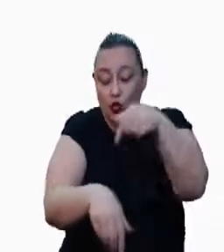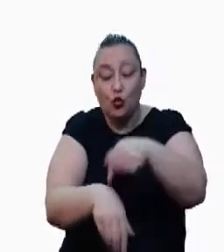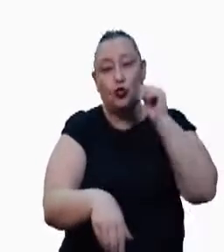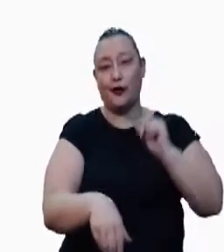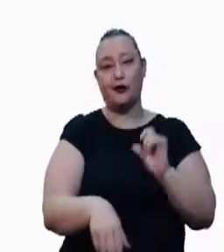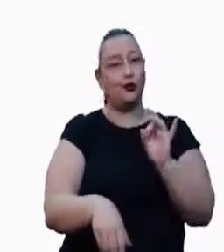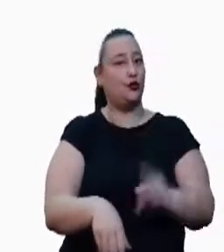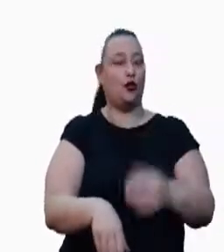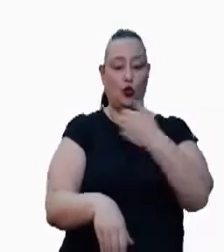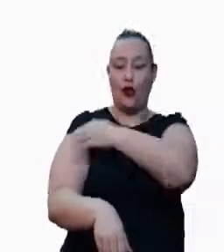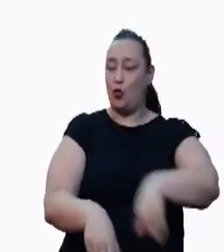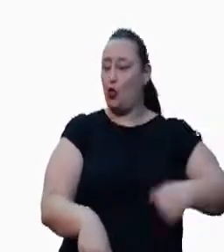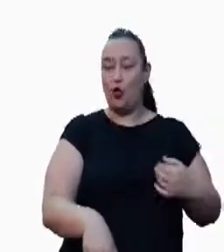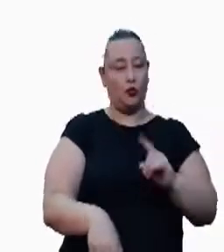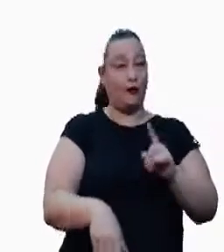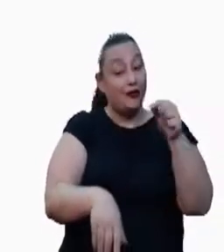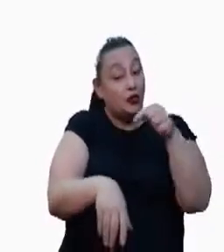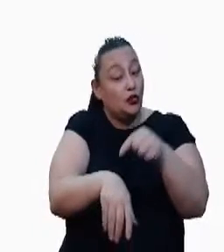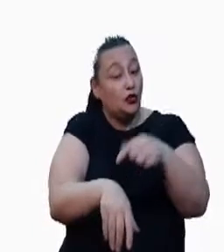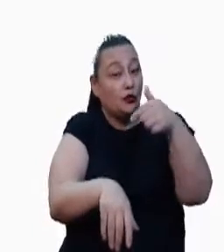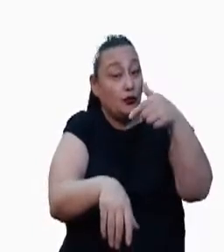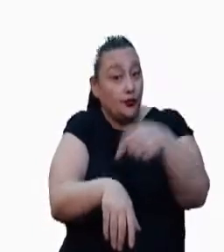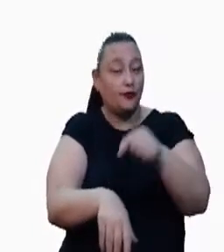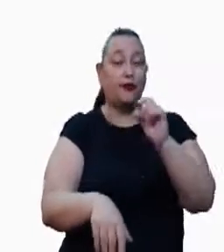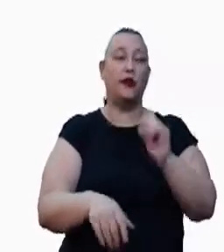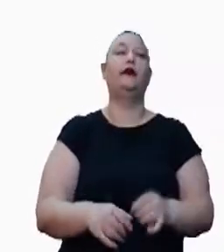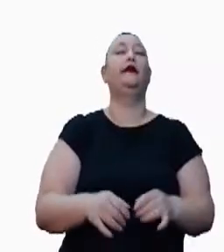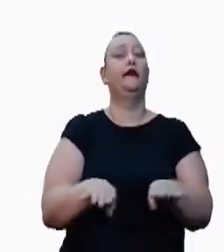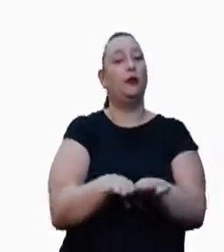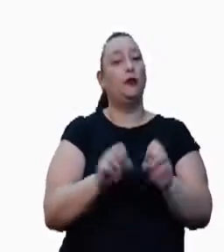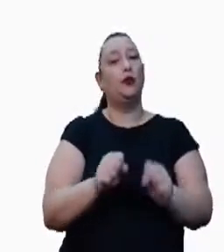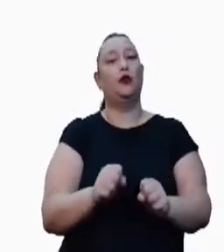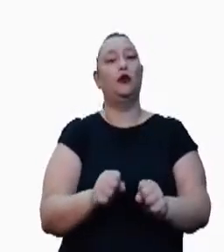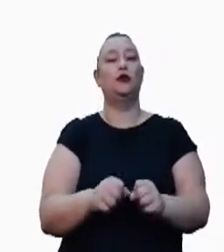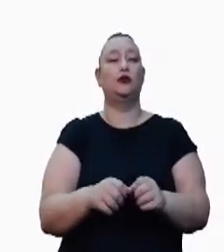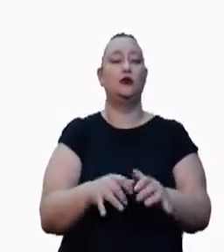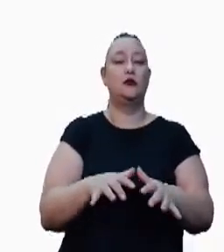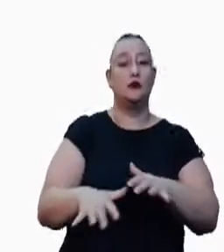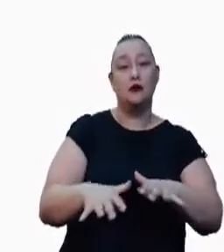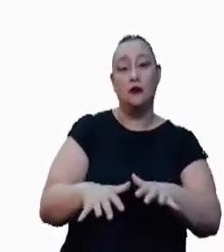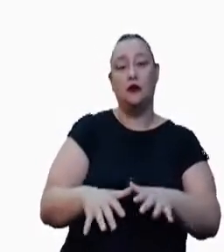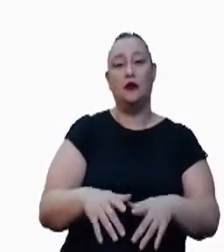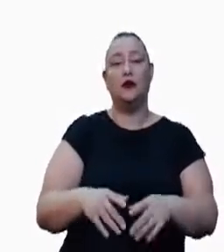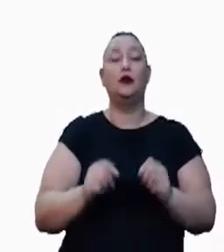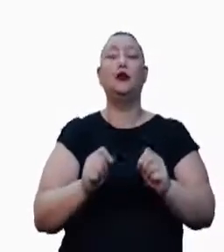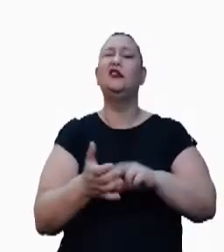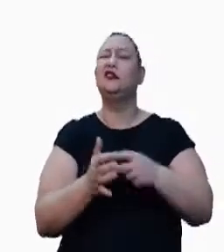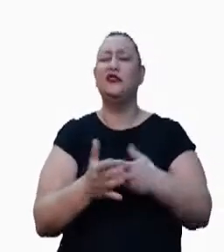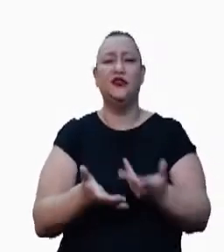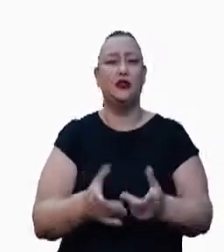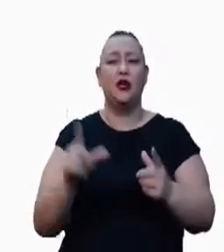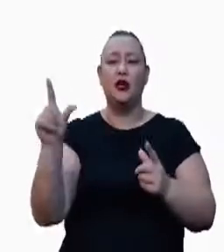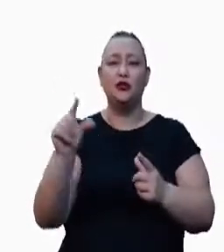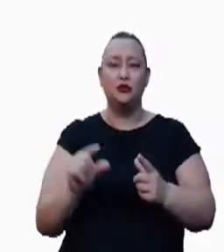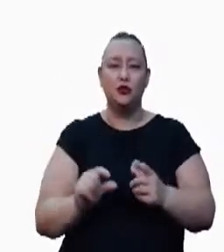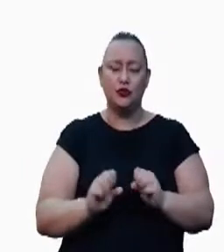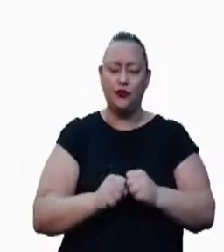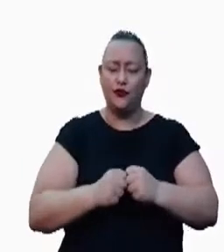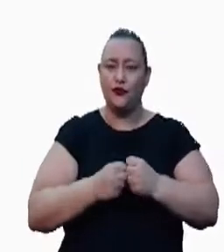aplicação. E os efeitos mais longos pode ser a parestesia e hipostesia, que são o quê? A diminuição da